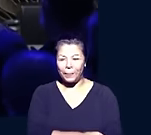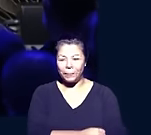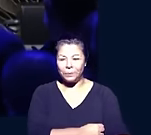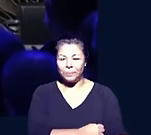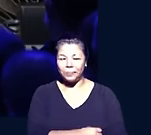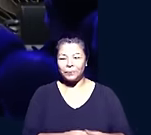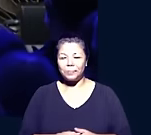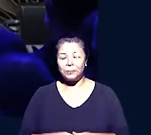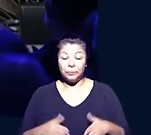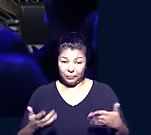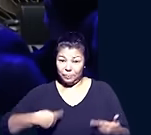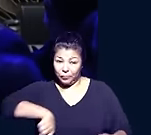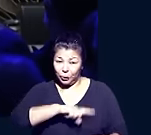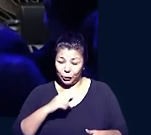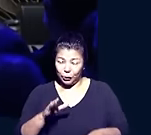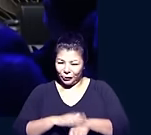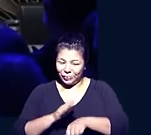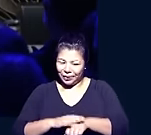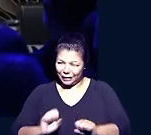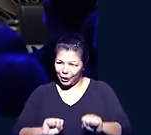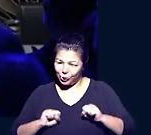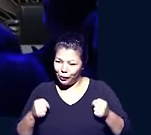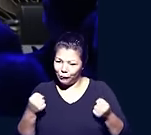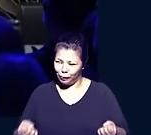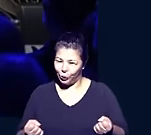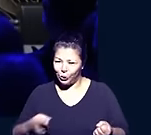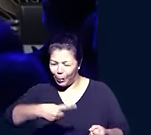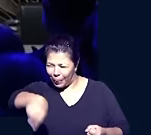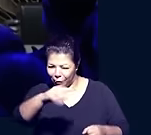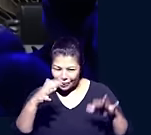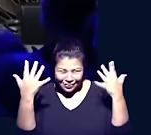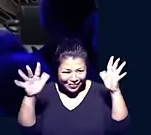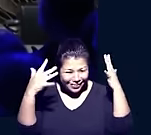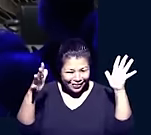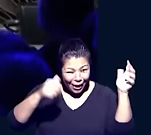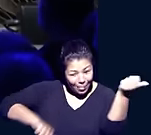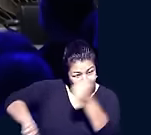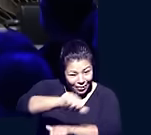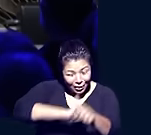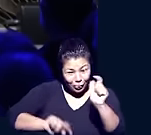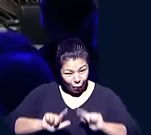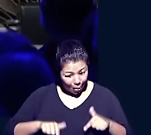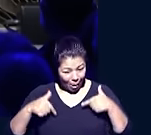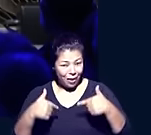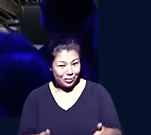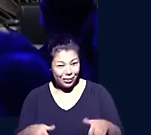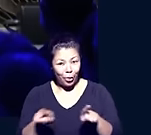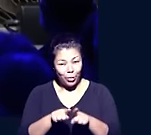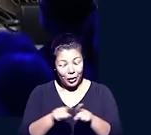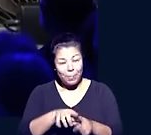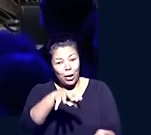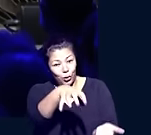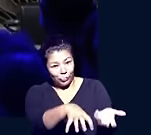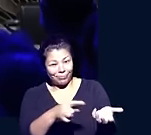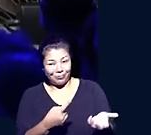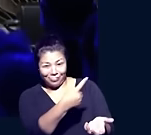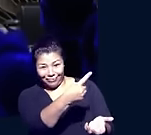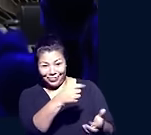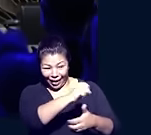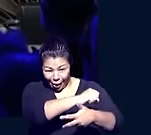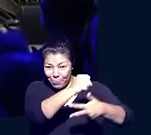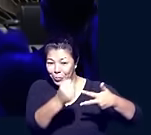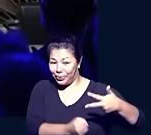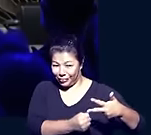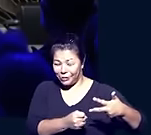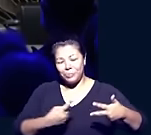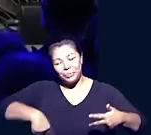Vamos fazer um esforço gente para que esses aplausos se transformem em ação no Congresso Nacional e pressão junto ao poder executivo para que a gente traga esse